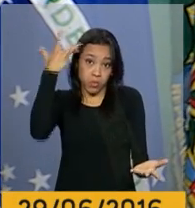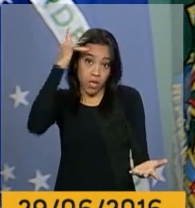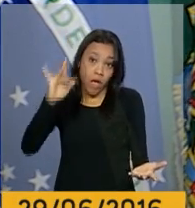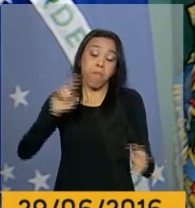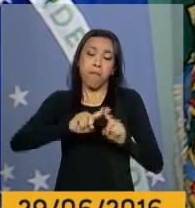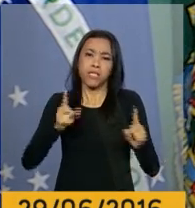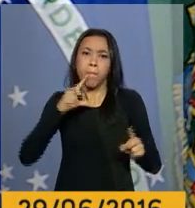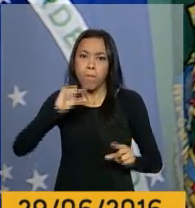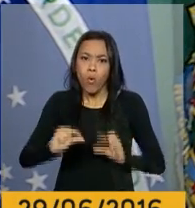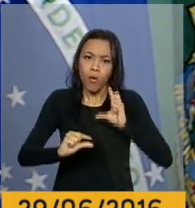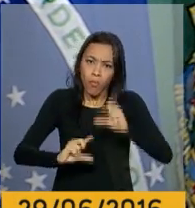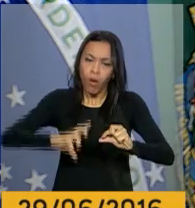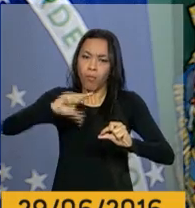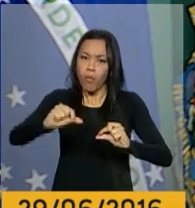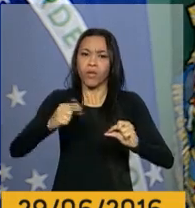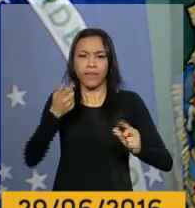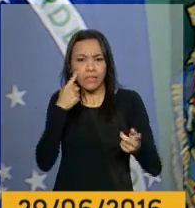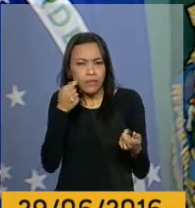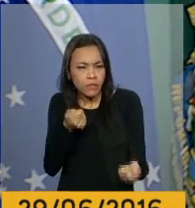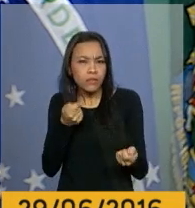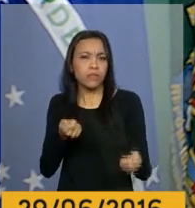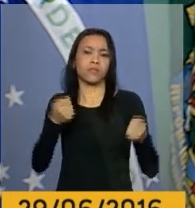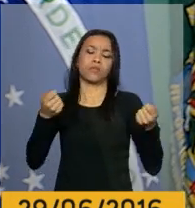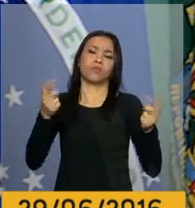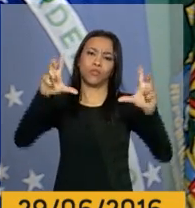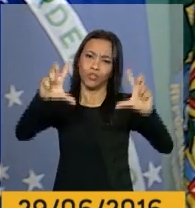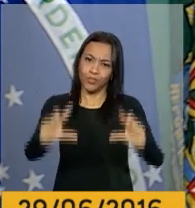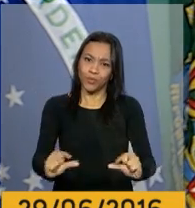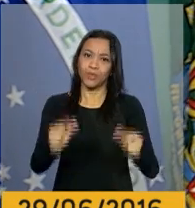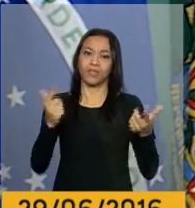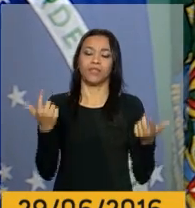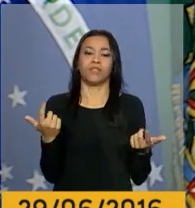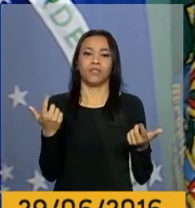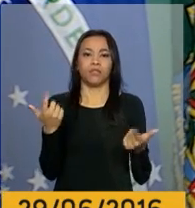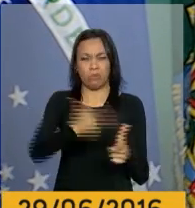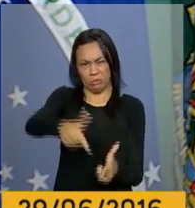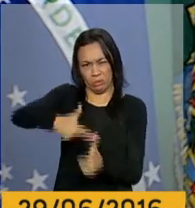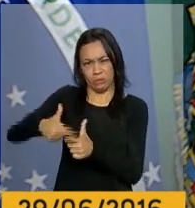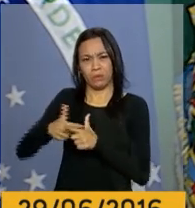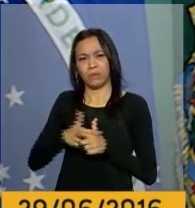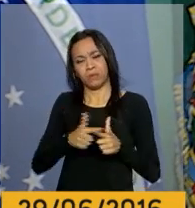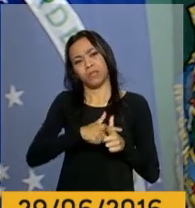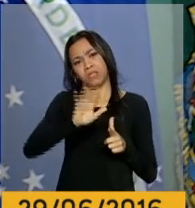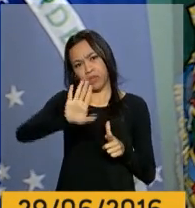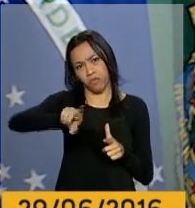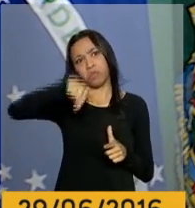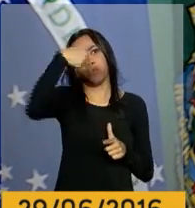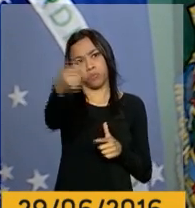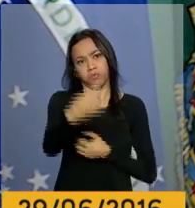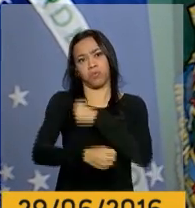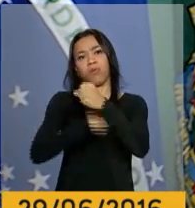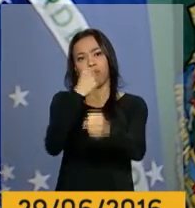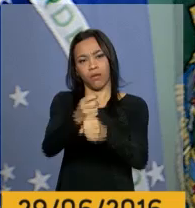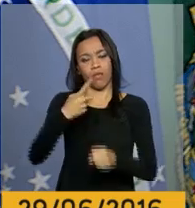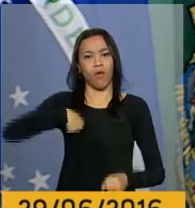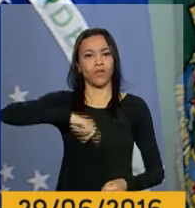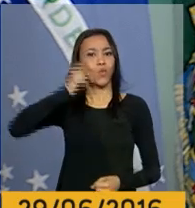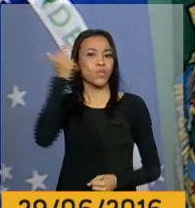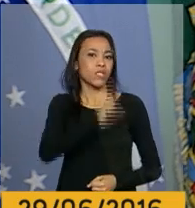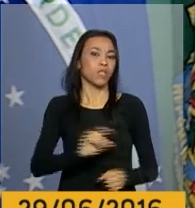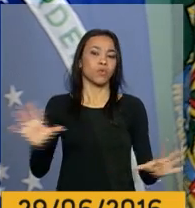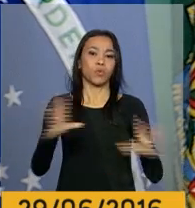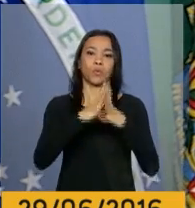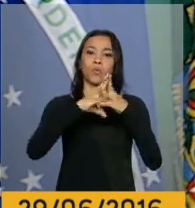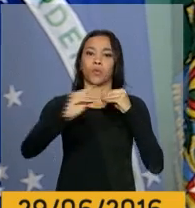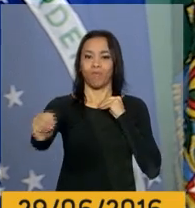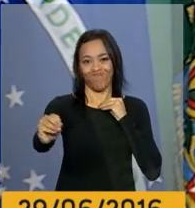tentando reduzi-lo e para que em anos, quem sabe, nós consigamos eliminá-los. É